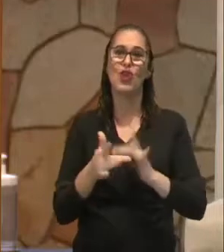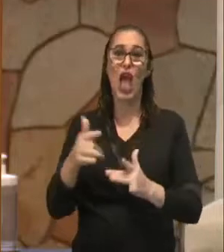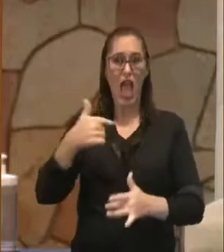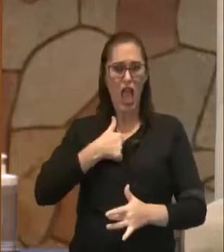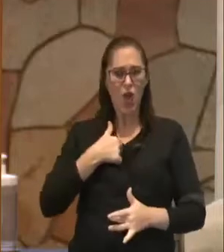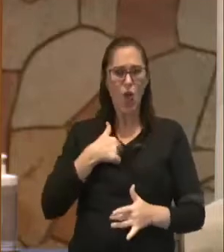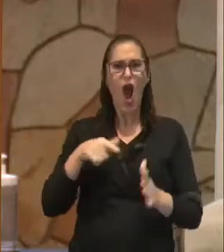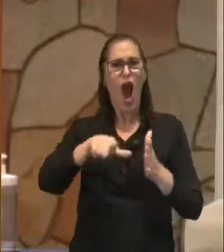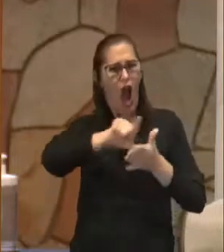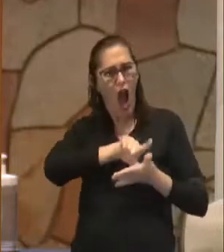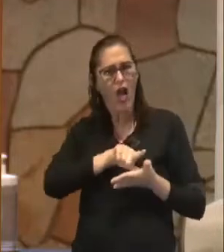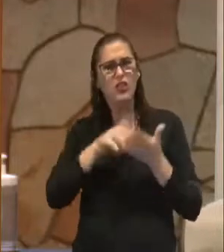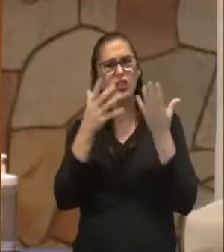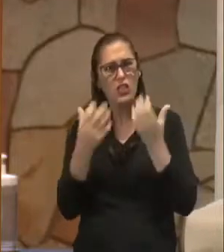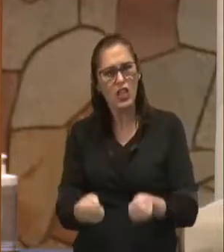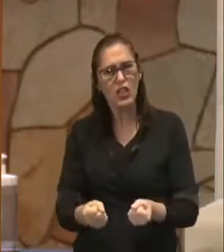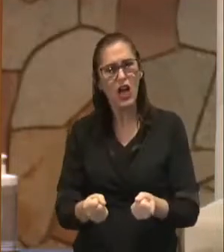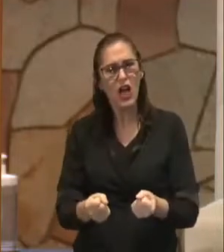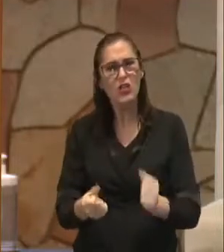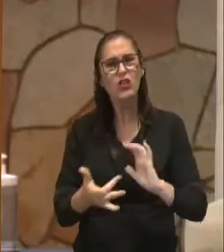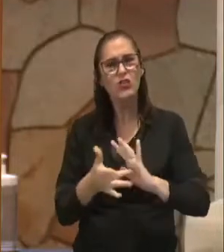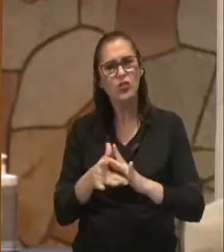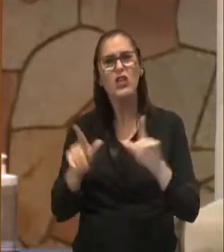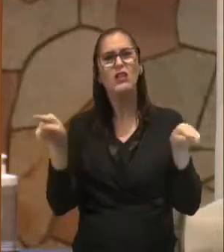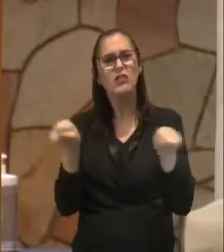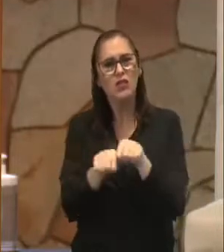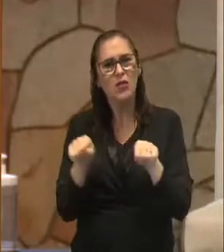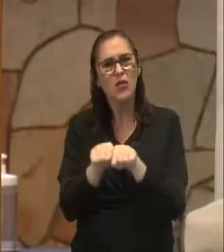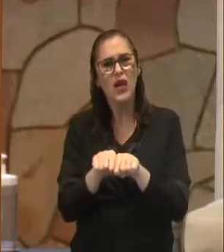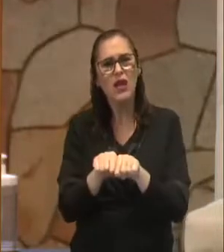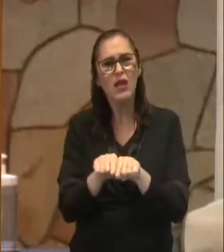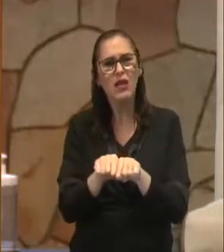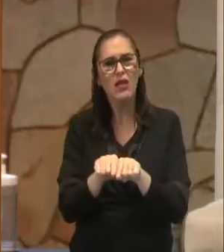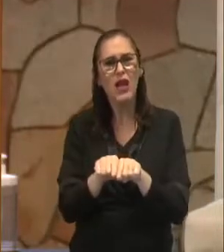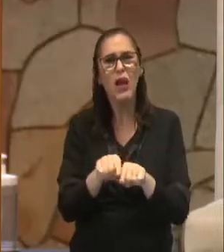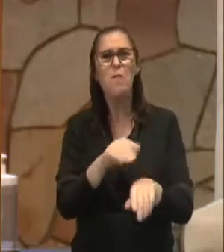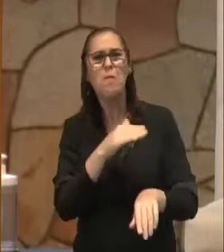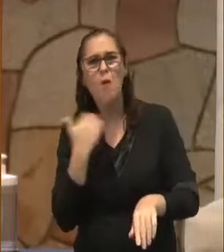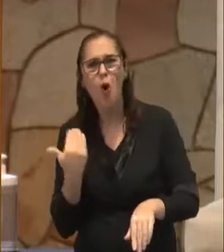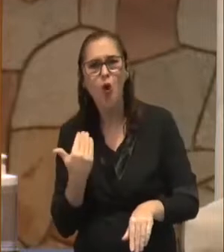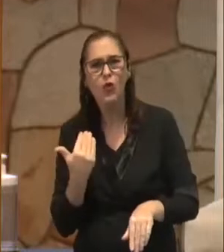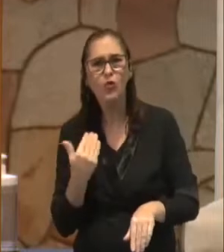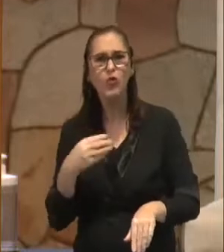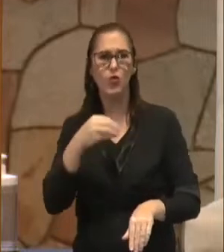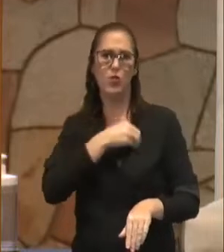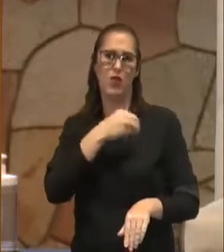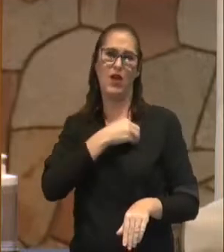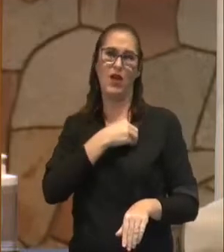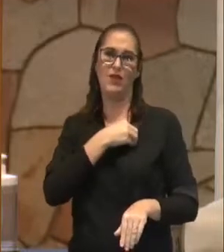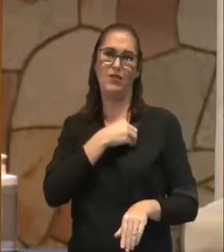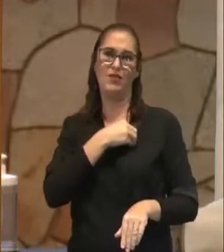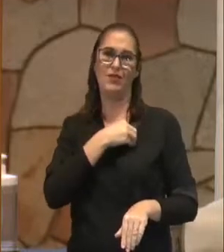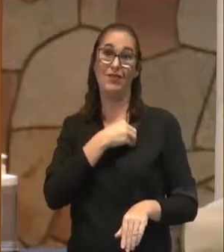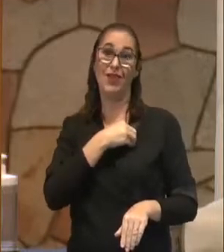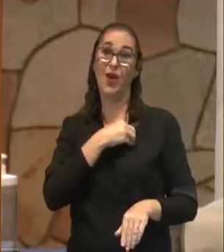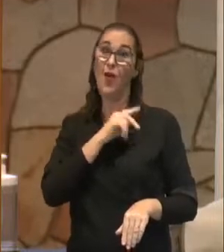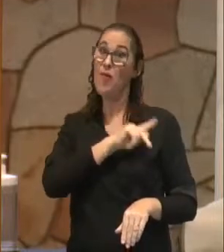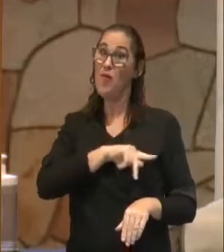Jesus. Nós estávamos mortos. É disso que Paulo fala nesses primeiros